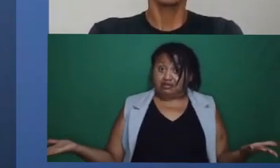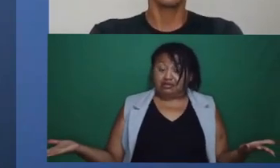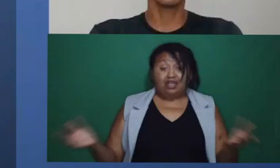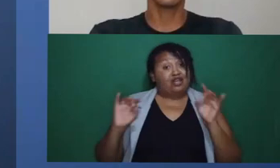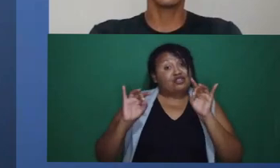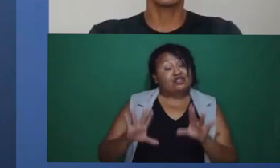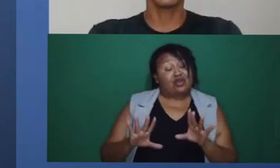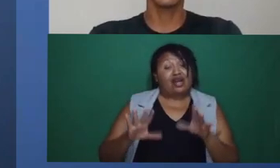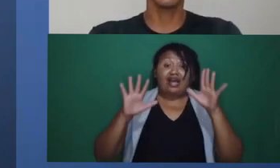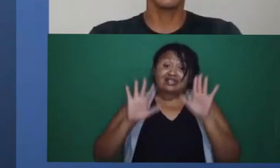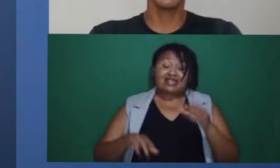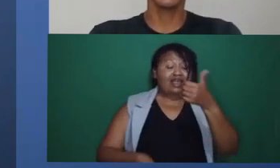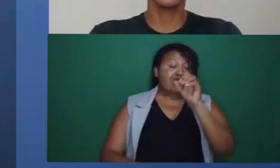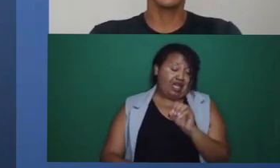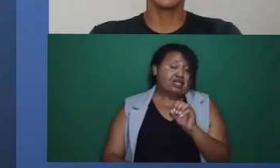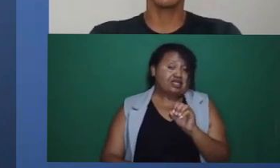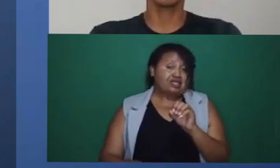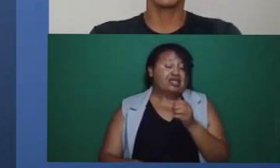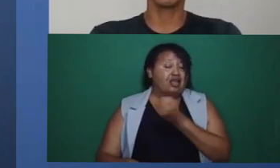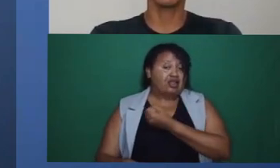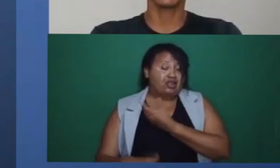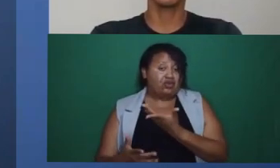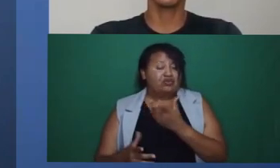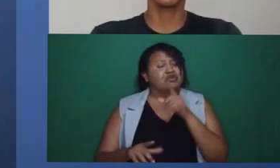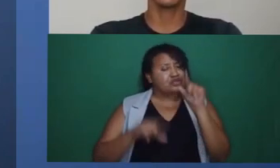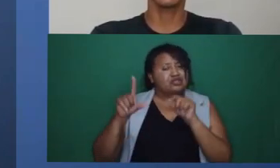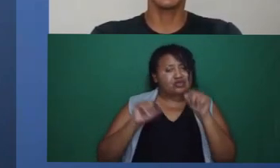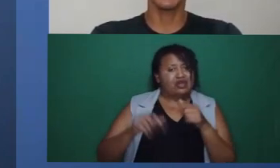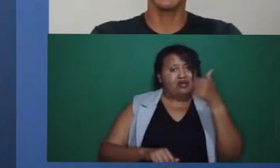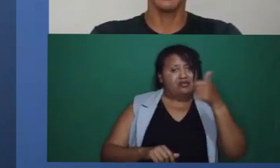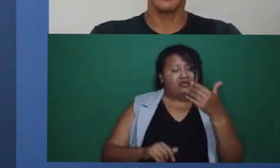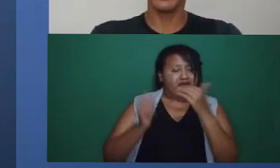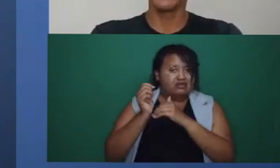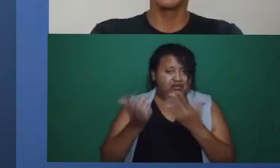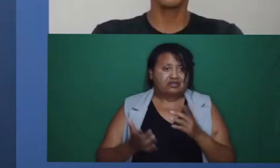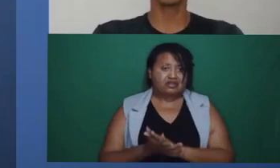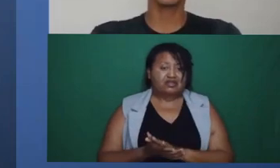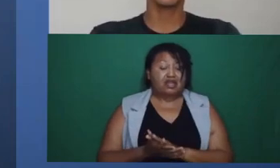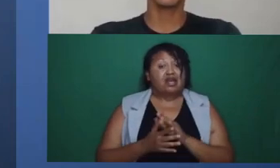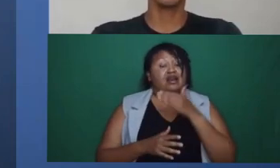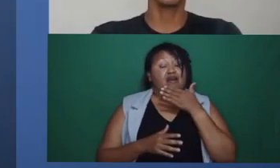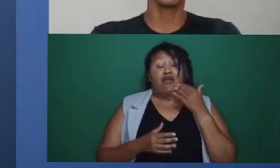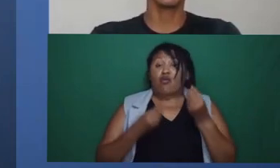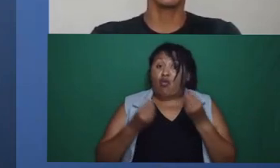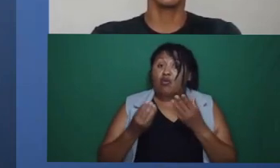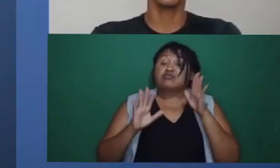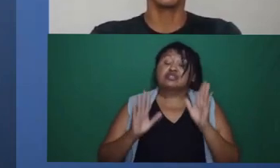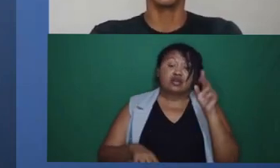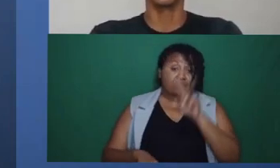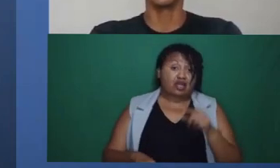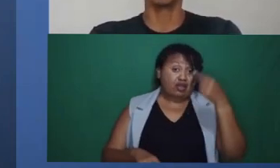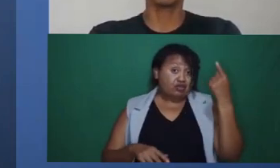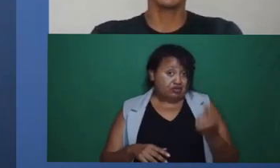se formando assim 10 opções de algarismos para o primeiro dígito da senha como eu já usei um dígito